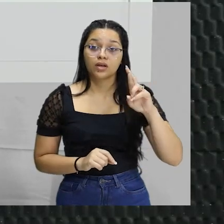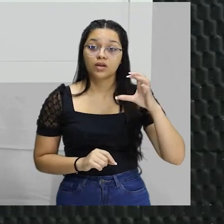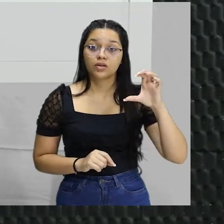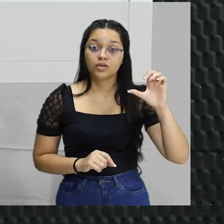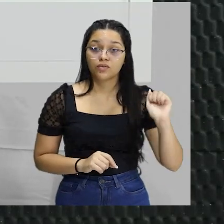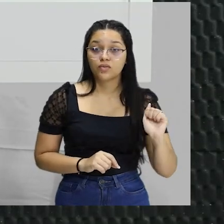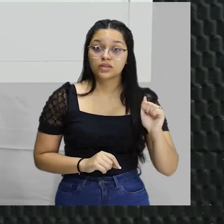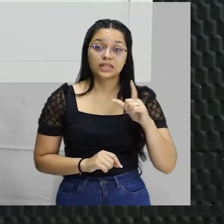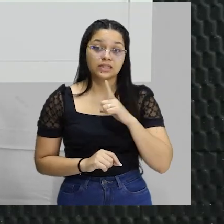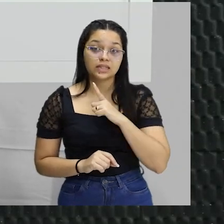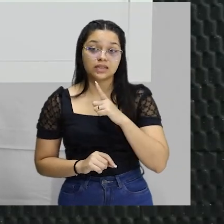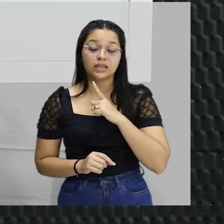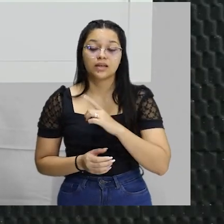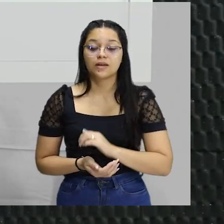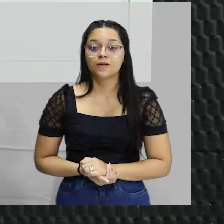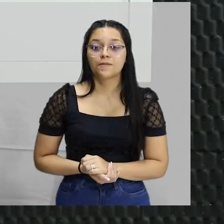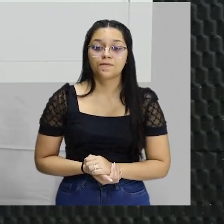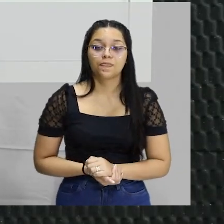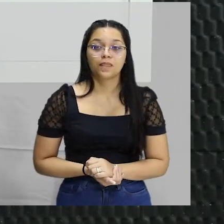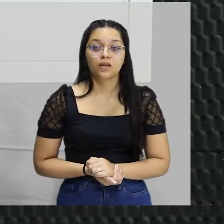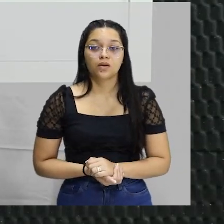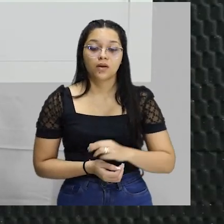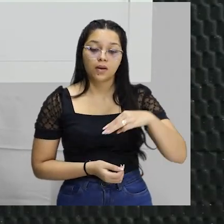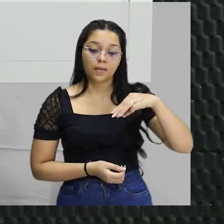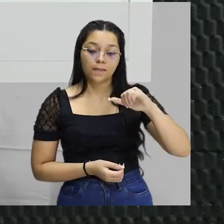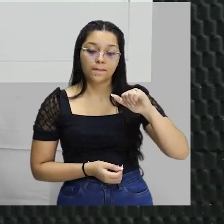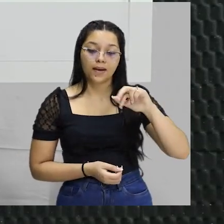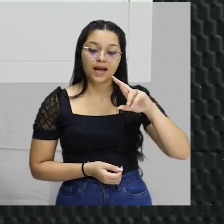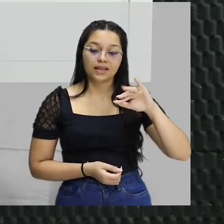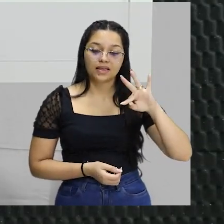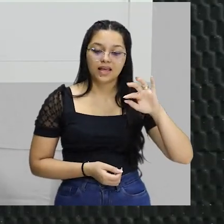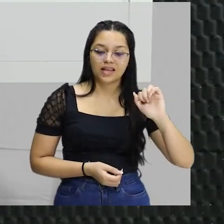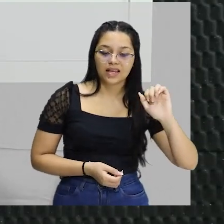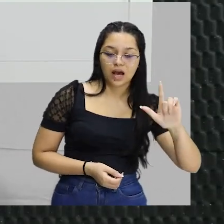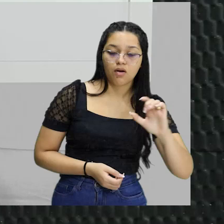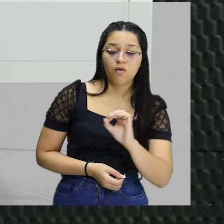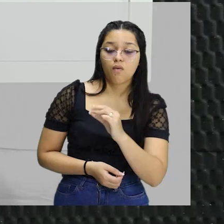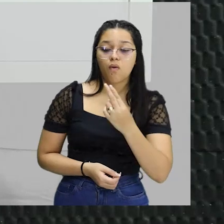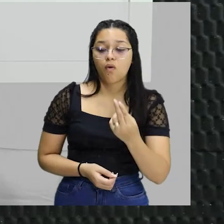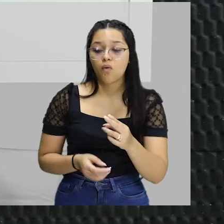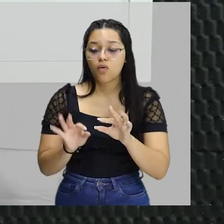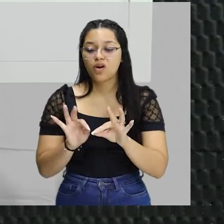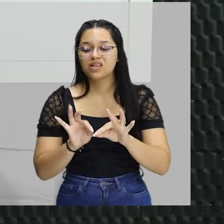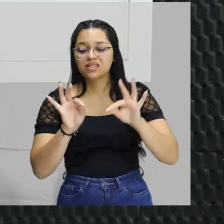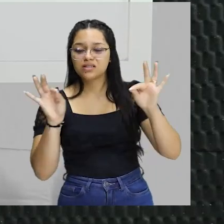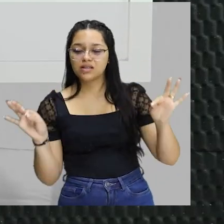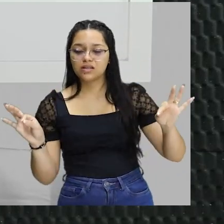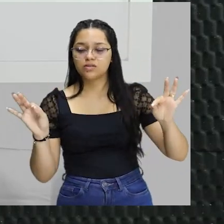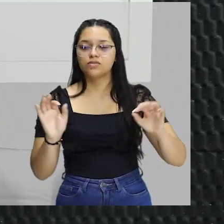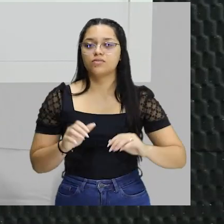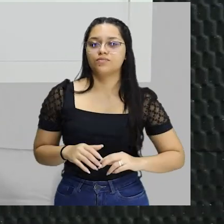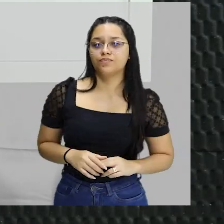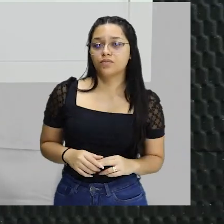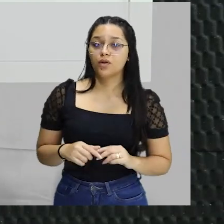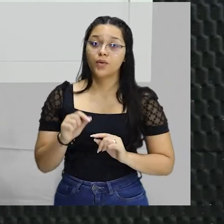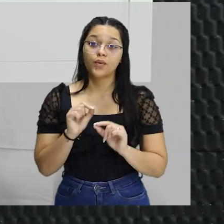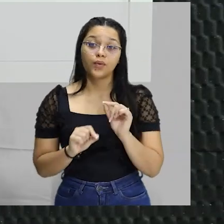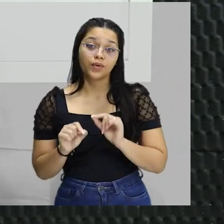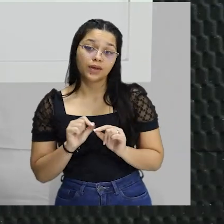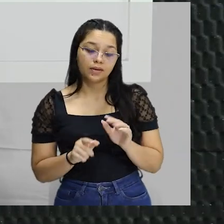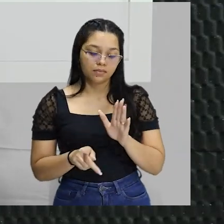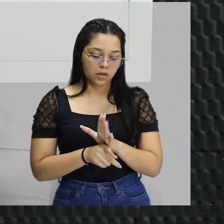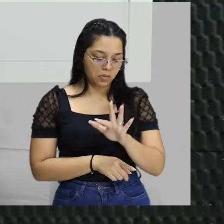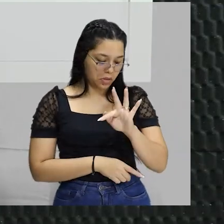existir em um ponto material ou um corpo extenso, certo? De tal forma que